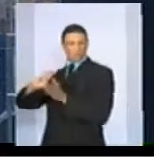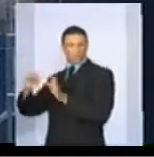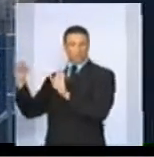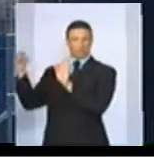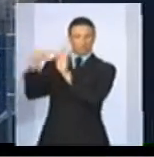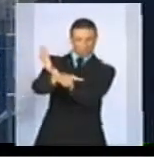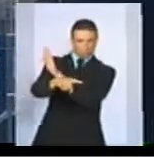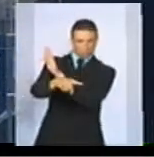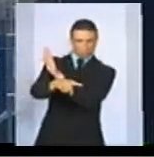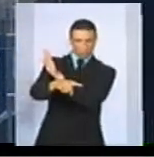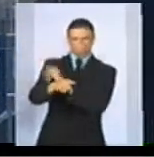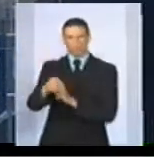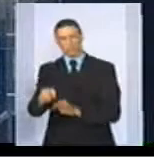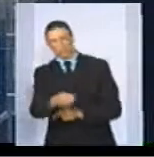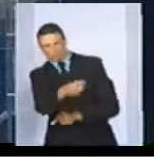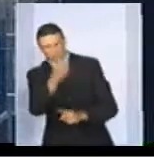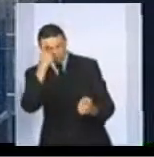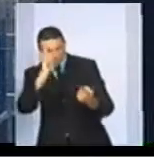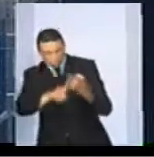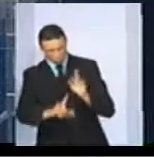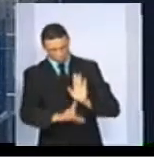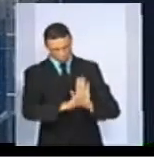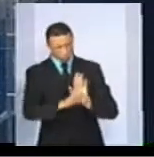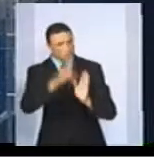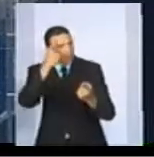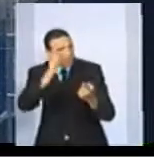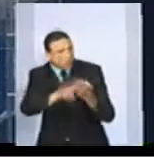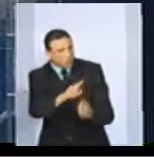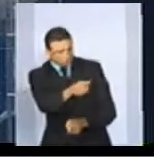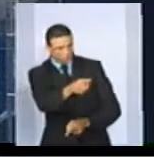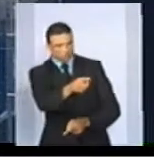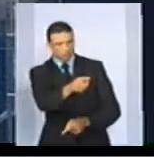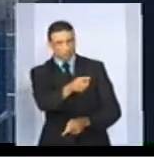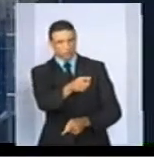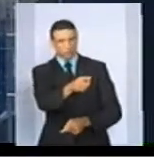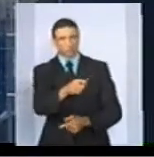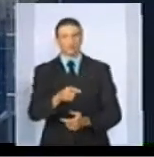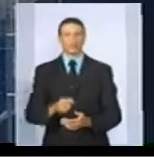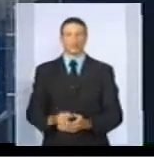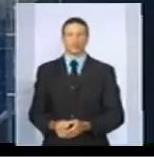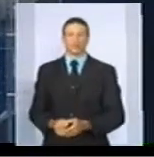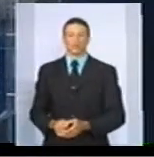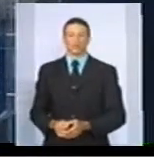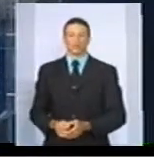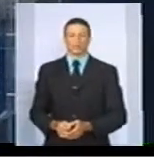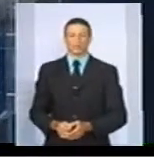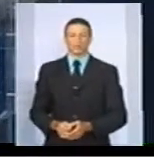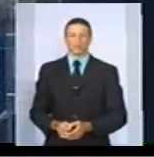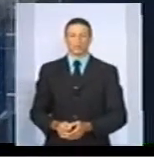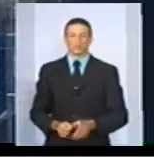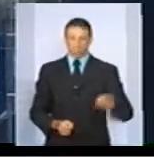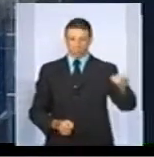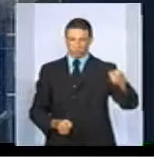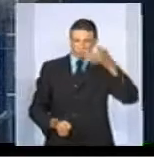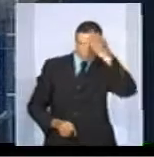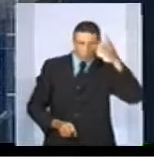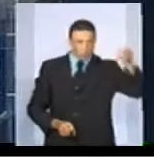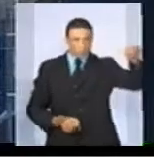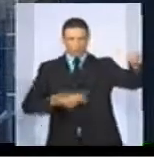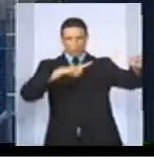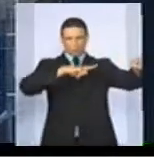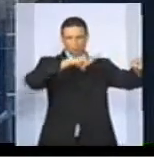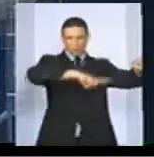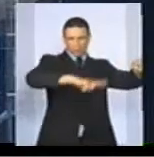antes está de acordo com as leis e o consultor que veio de